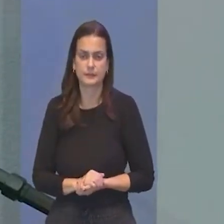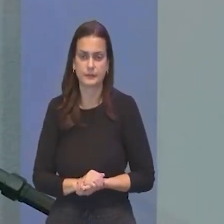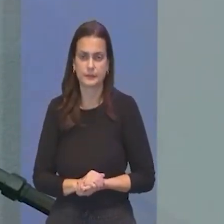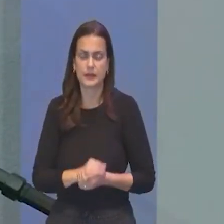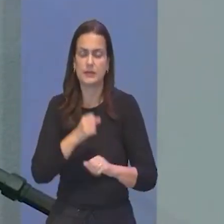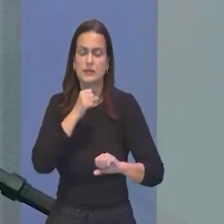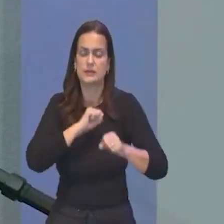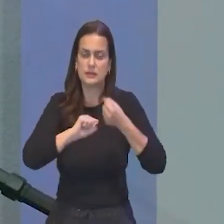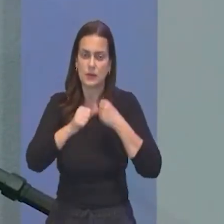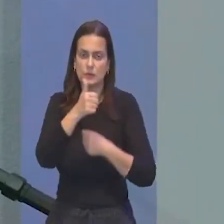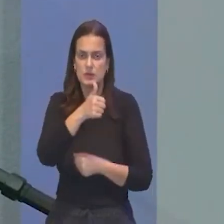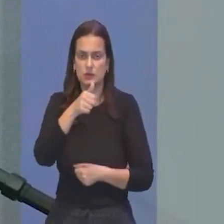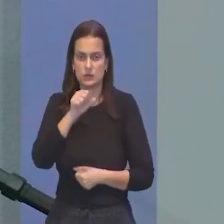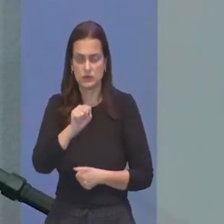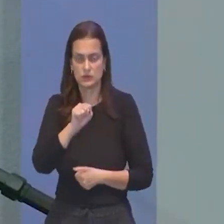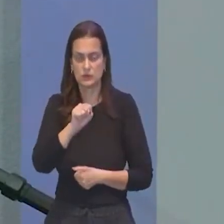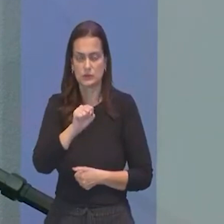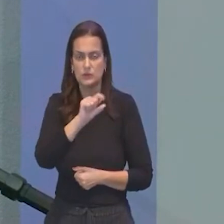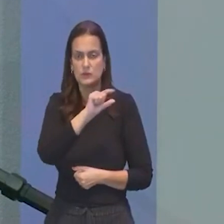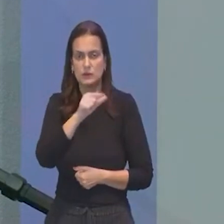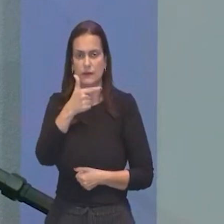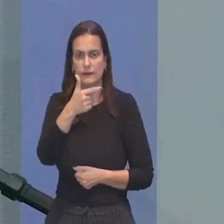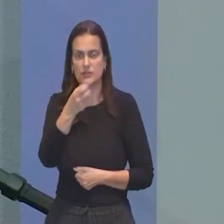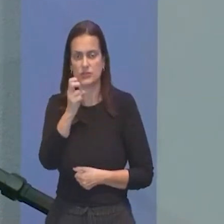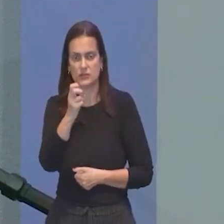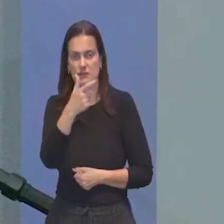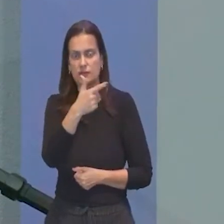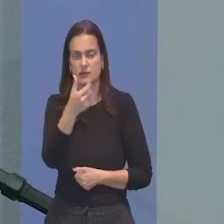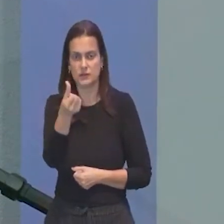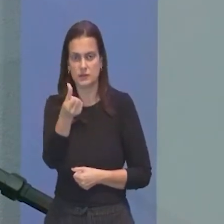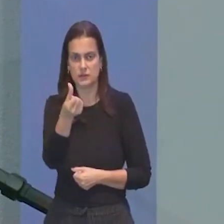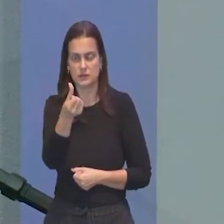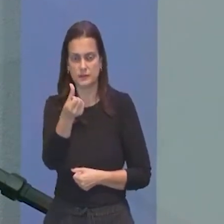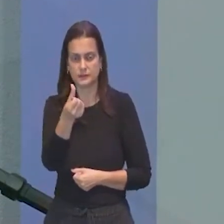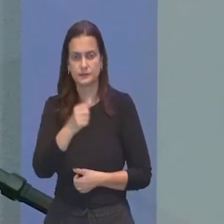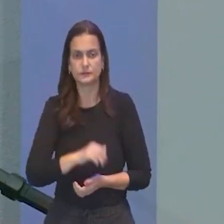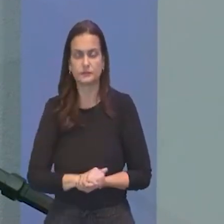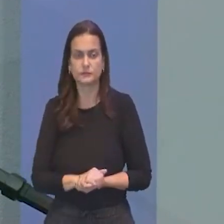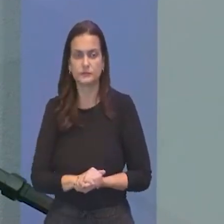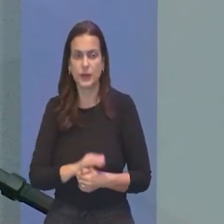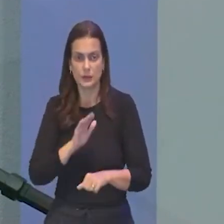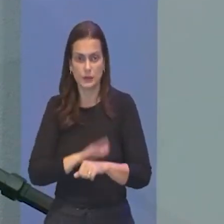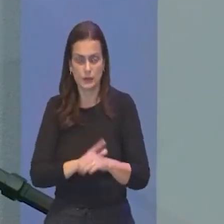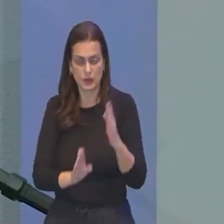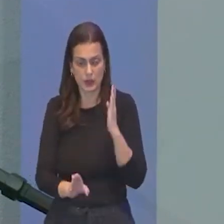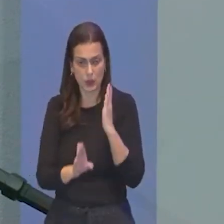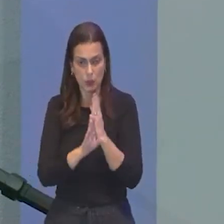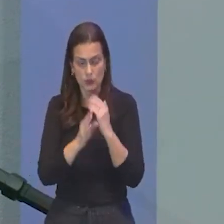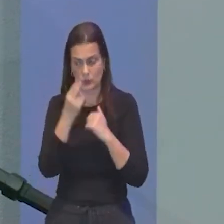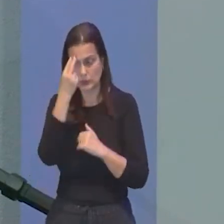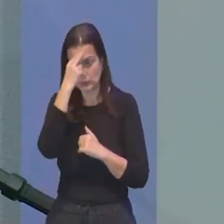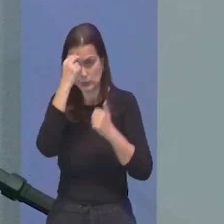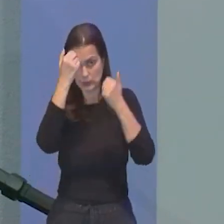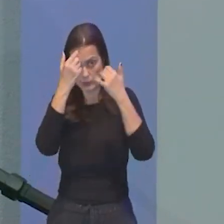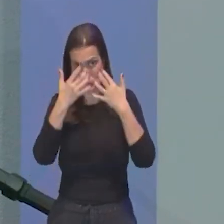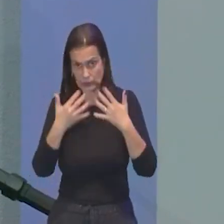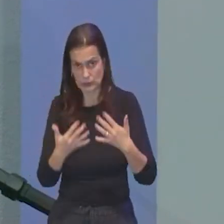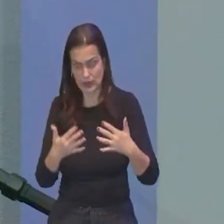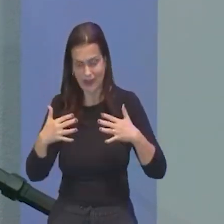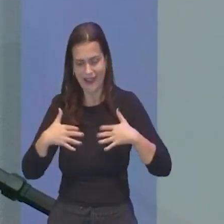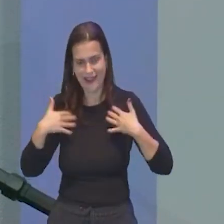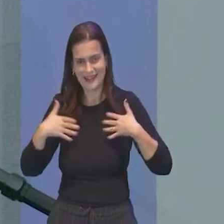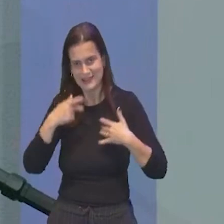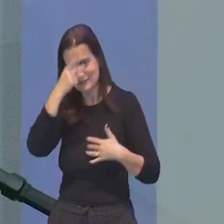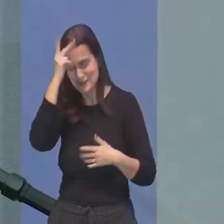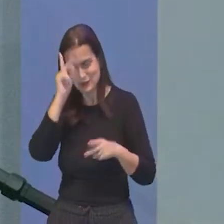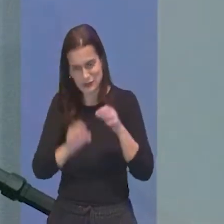Salmo 118, os versos 25 e 26. Quando nós encontramos esta narrativa aqui, a alegria dos